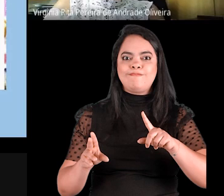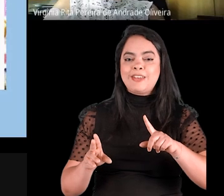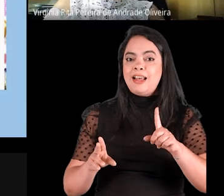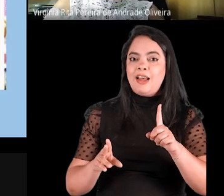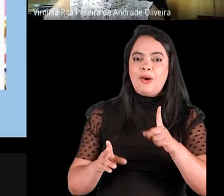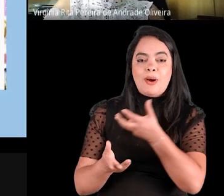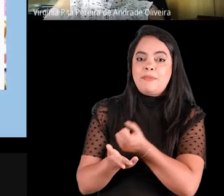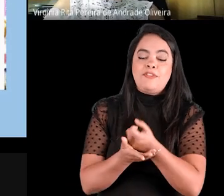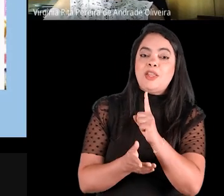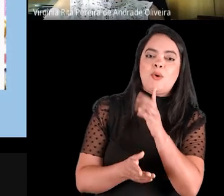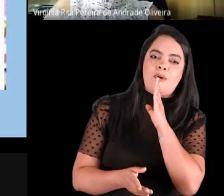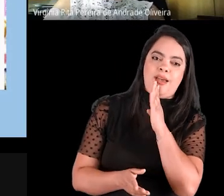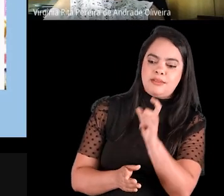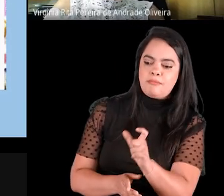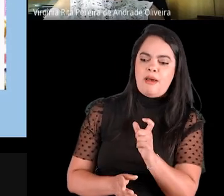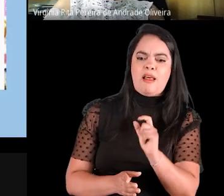solta